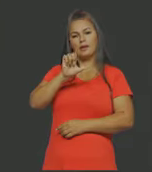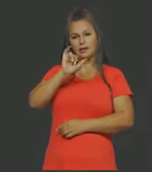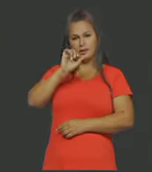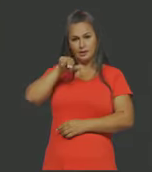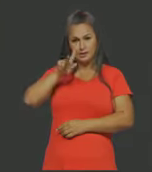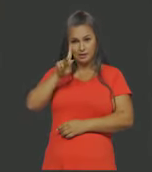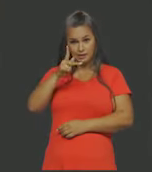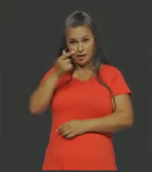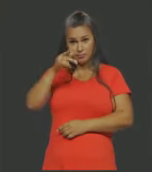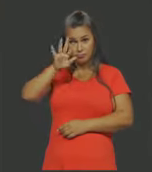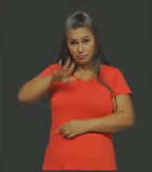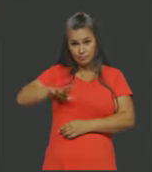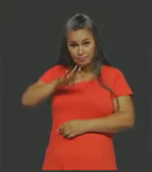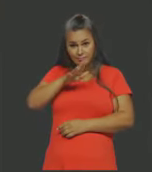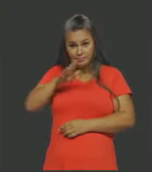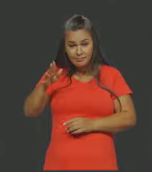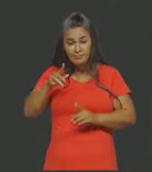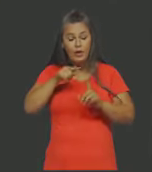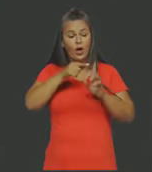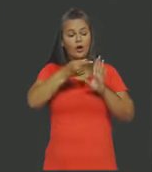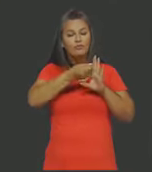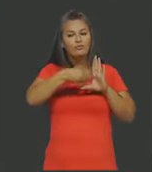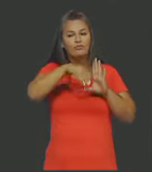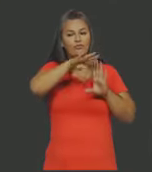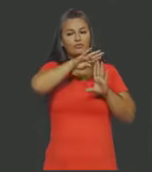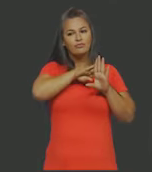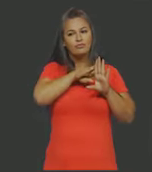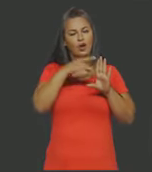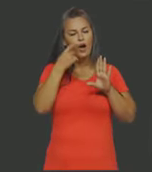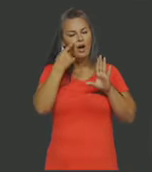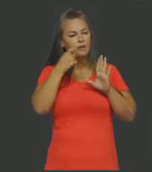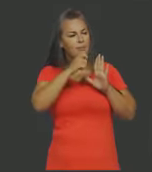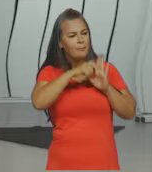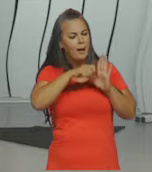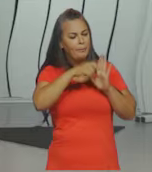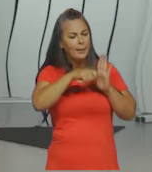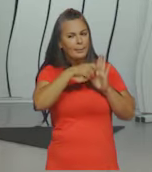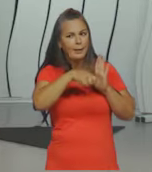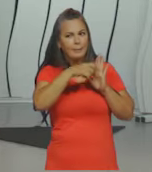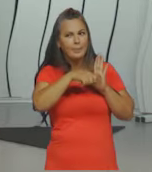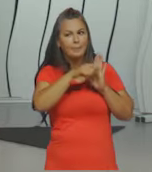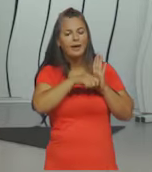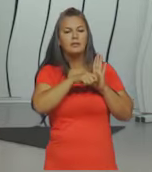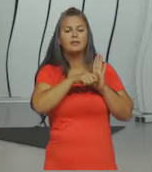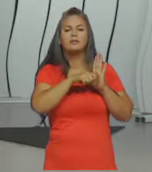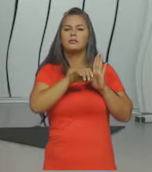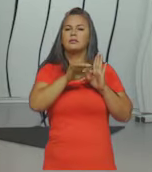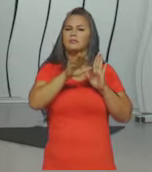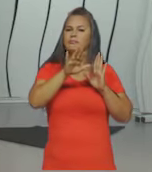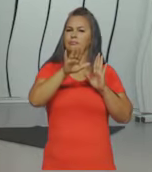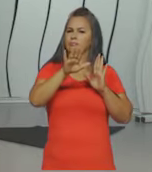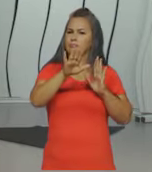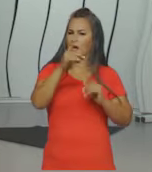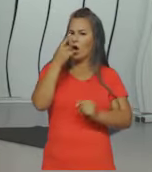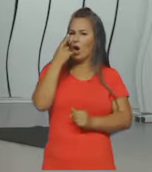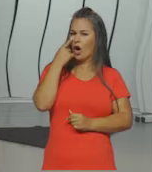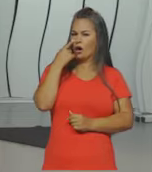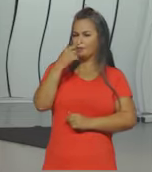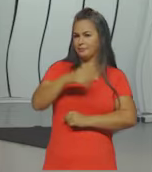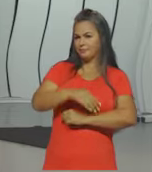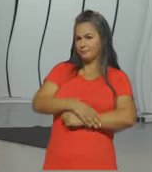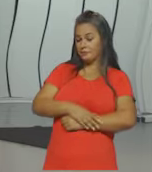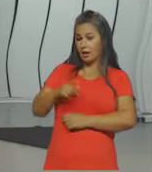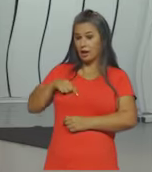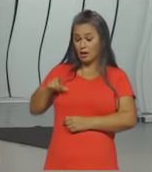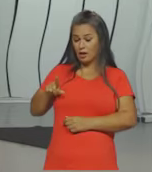14 e esse óvulo fica, ovócito, né? Fica um dia vivo, mas o espermatozoide, ele fica de 2, 3,